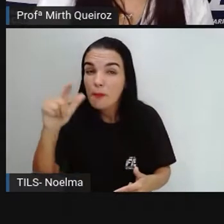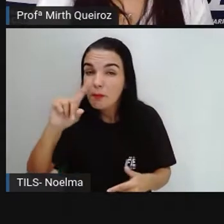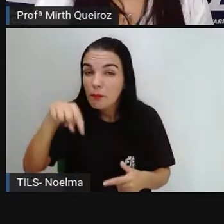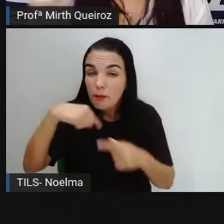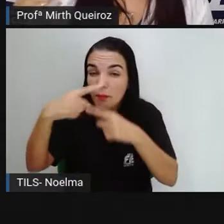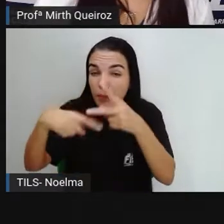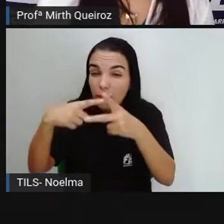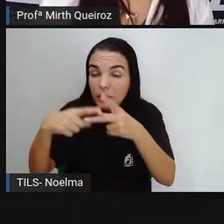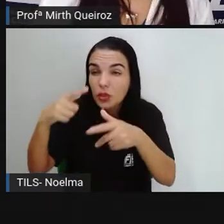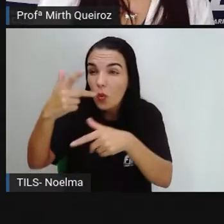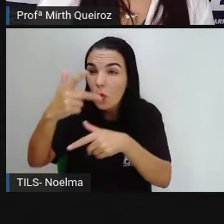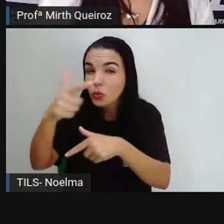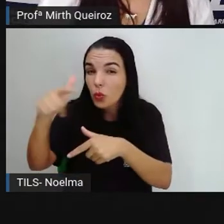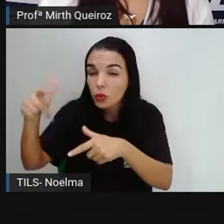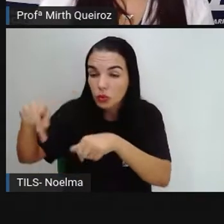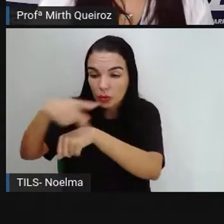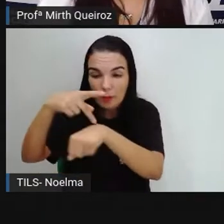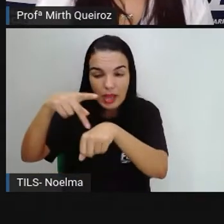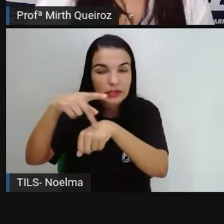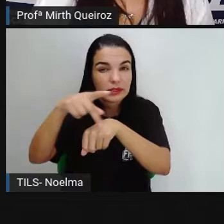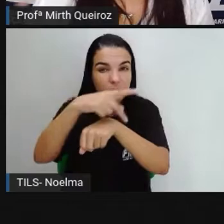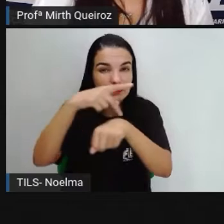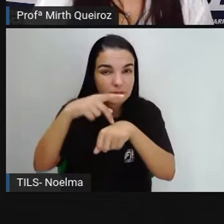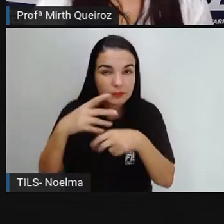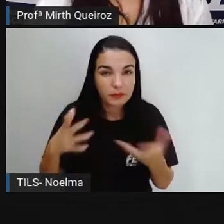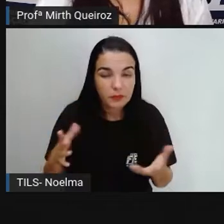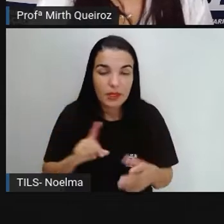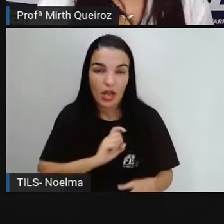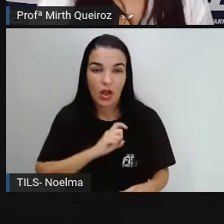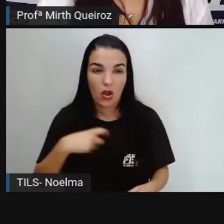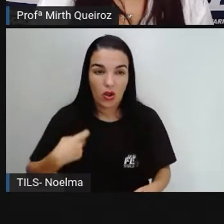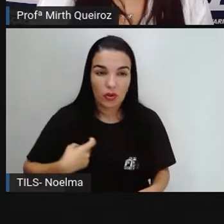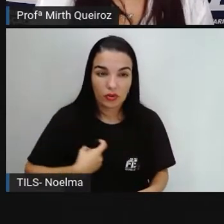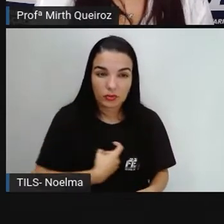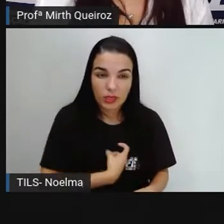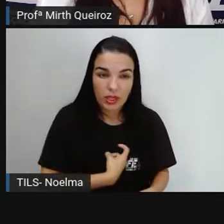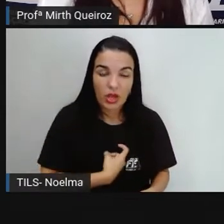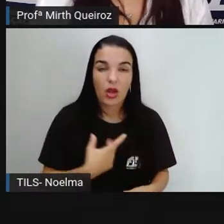Espanha, Holanda, os japoneses, né? Dentre vários outros imigrantes que a